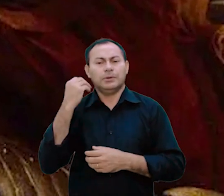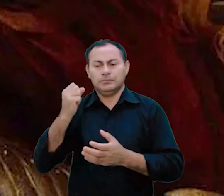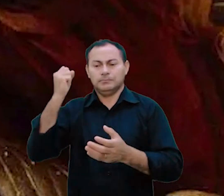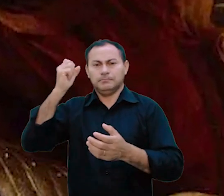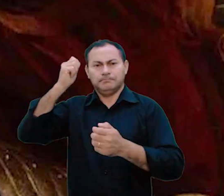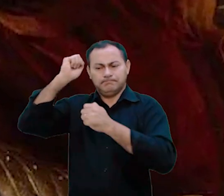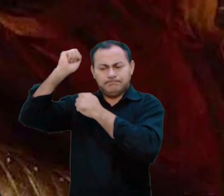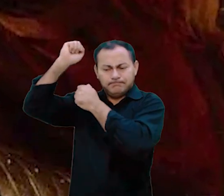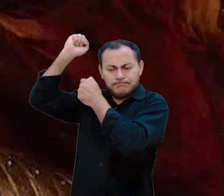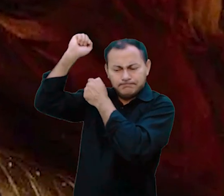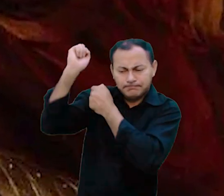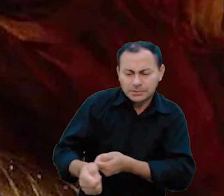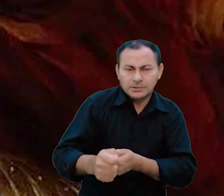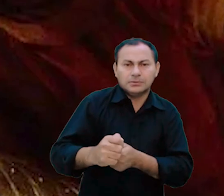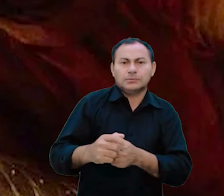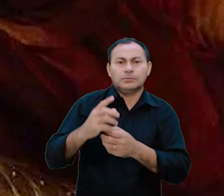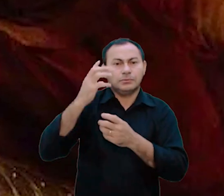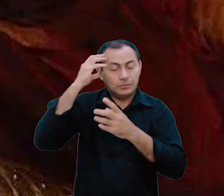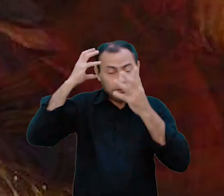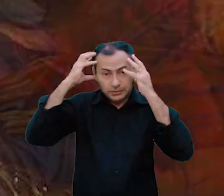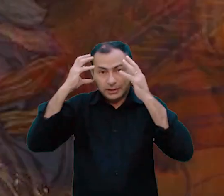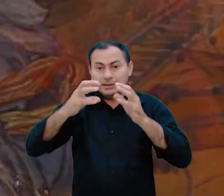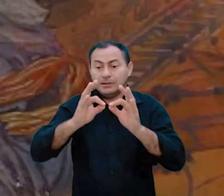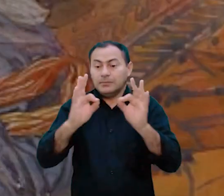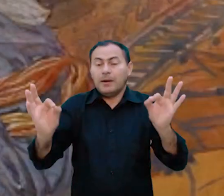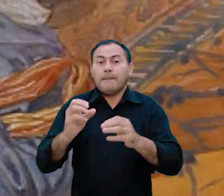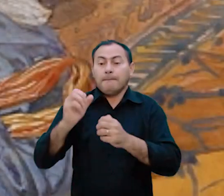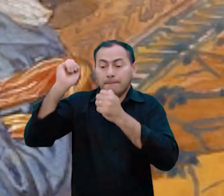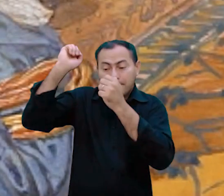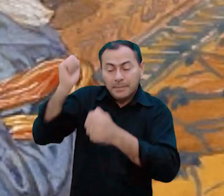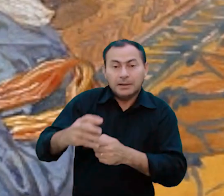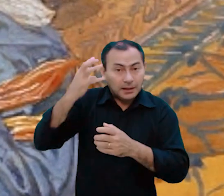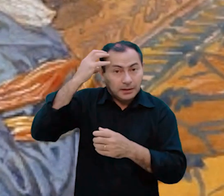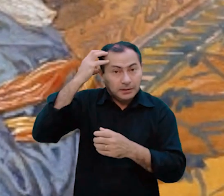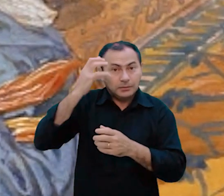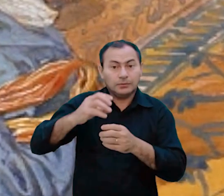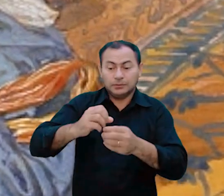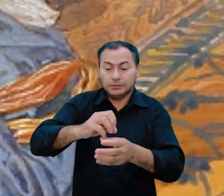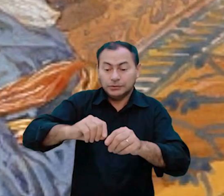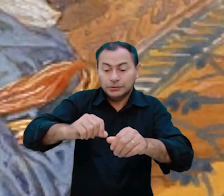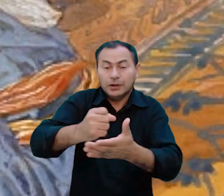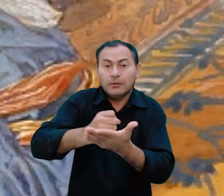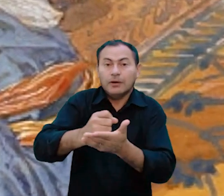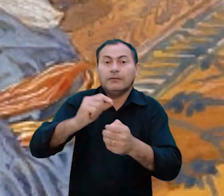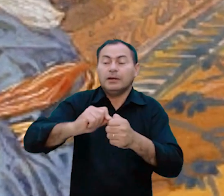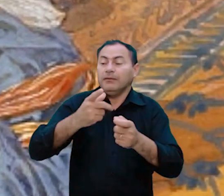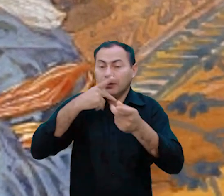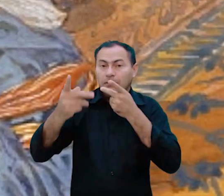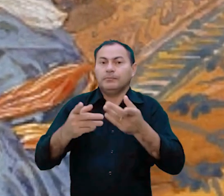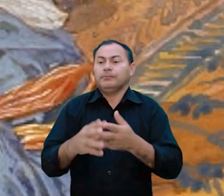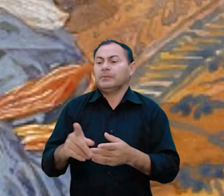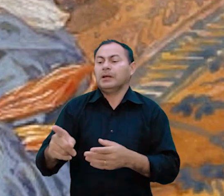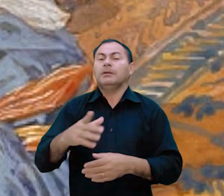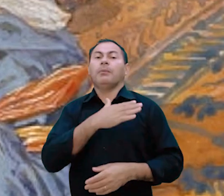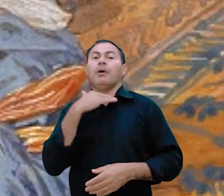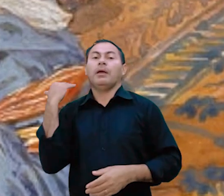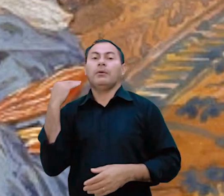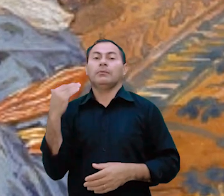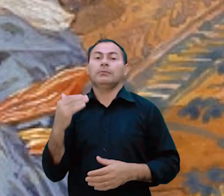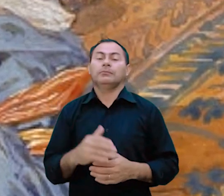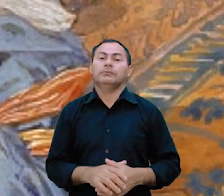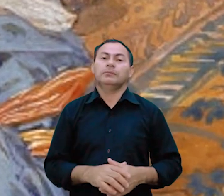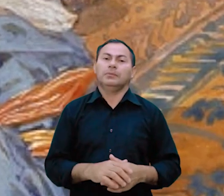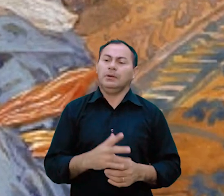dormia, martelou a cabeça dele no chão. Ela simplesmente martelou a cabeça dele no chão. Depois que fez isso, ela disse: ele